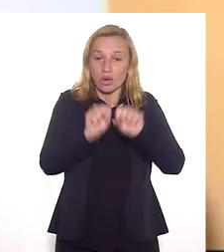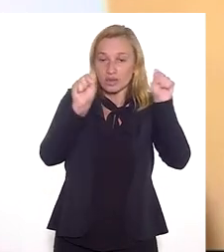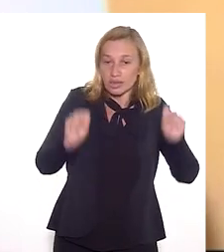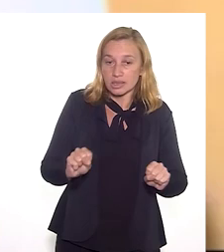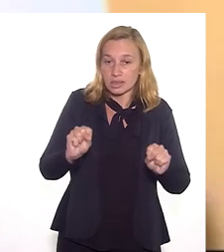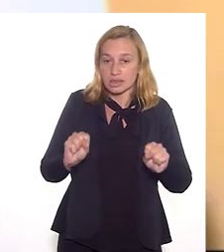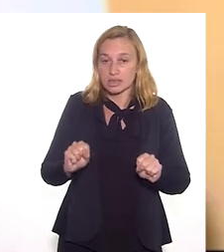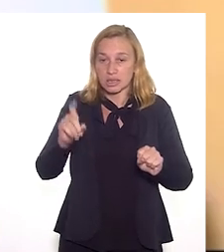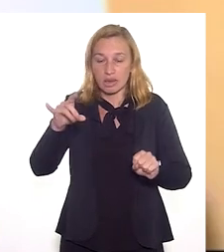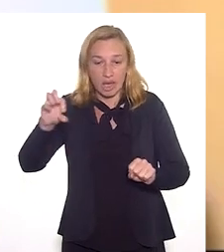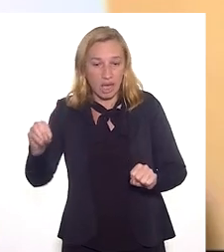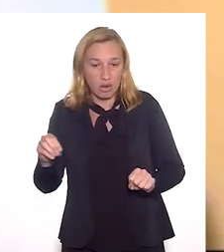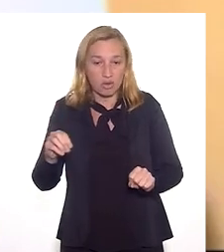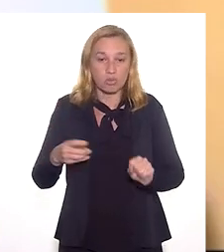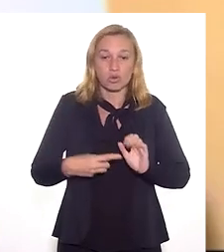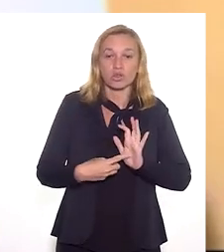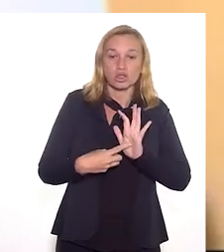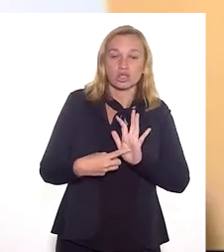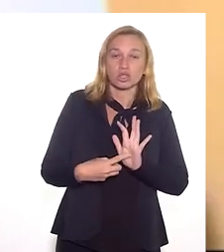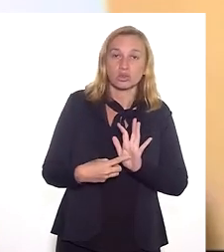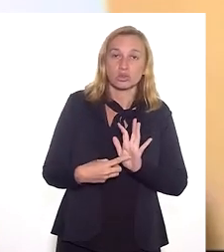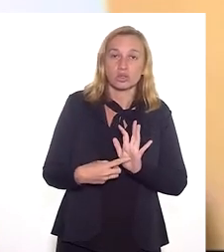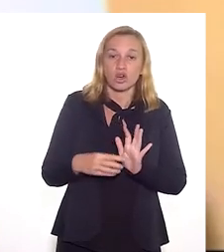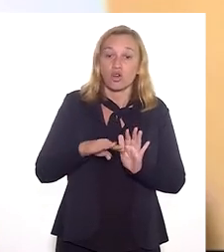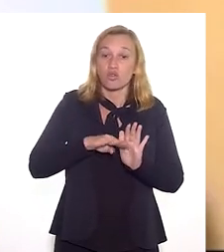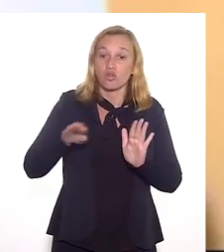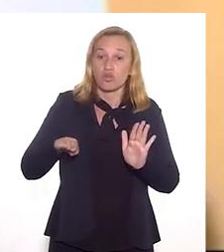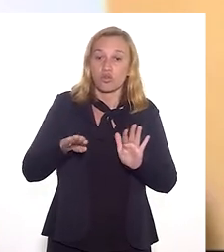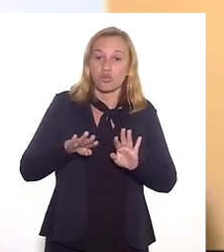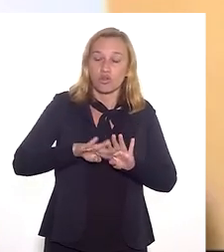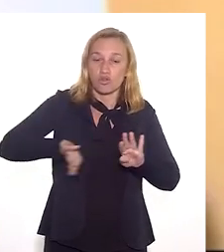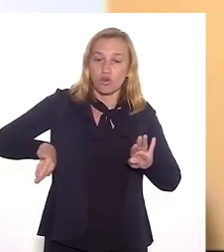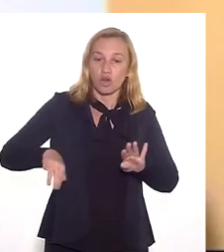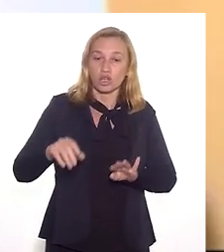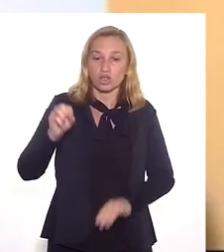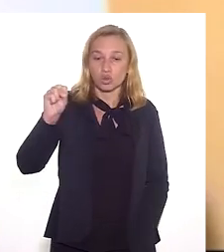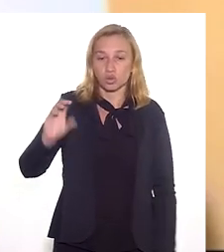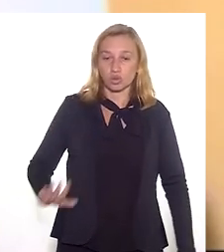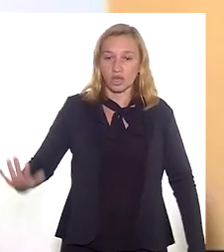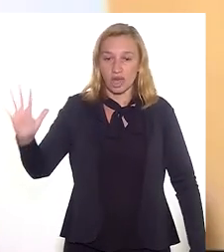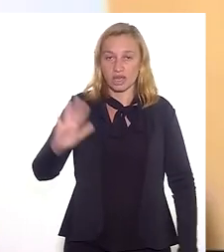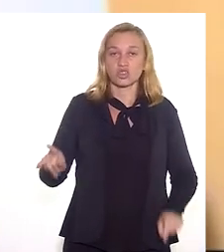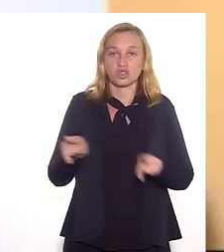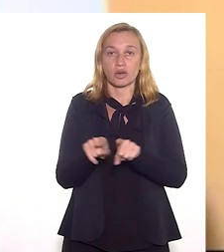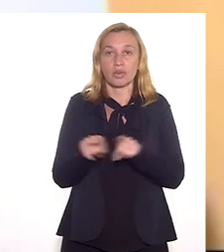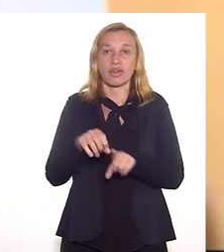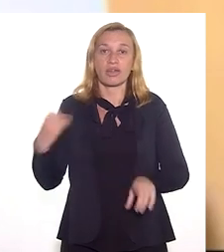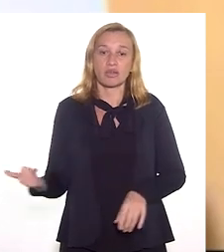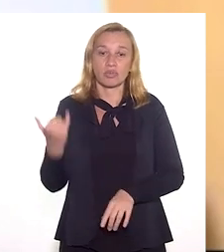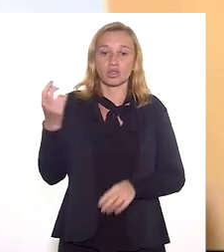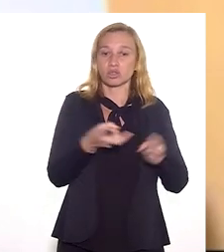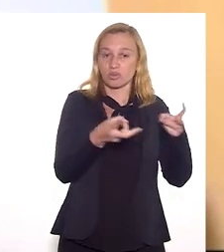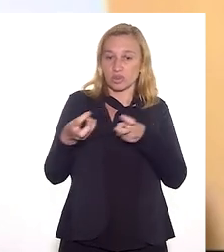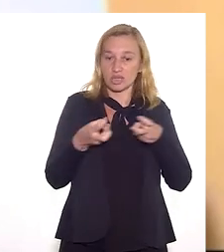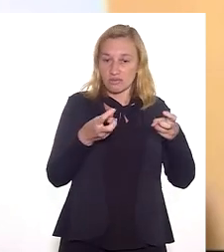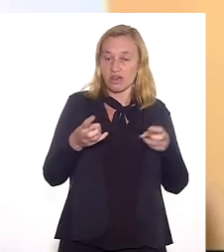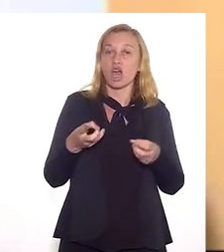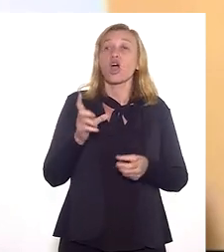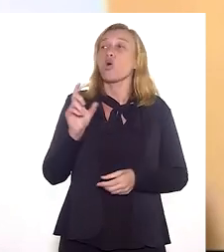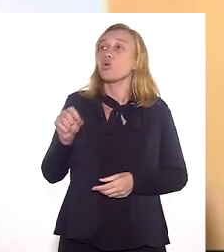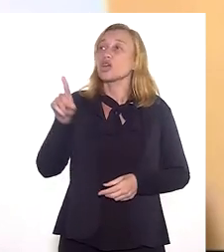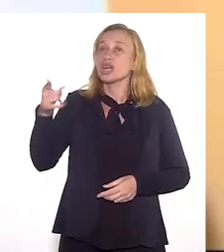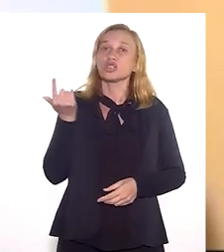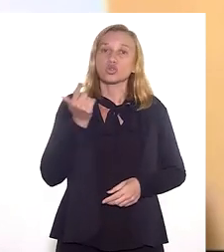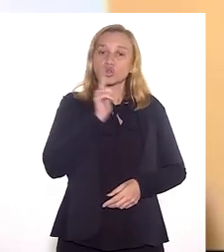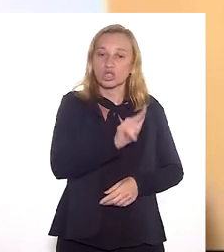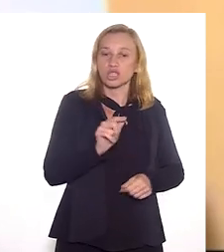também, assiste outros ecossistemas se consolidando fora desse eixo aqui, Sudeste também, e que são